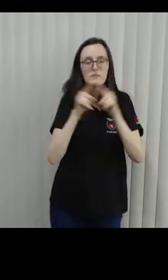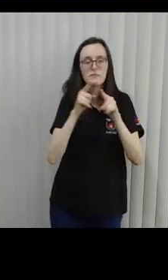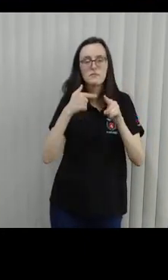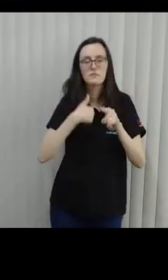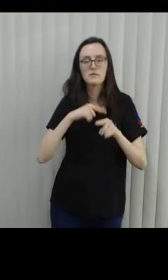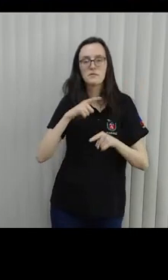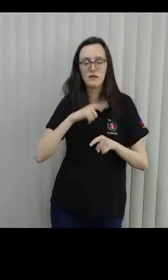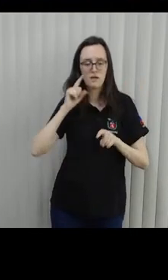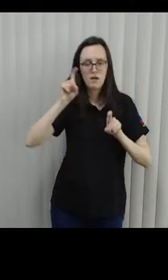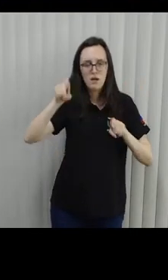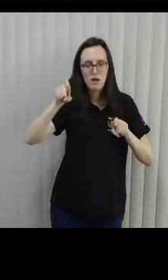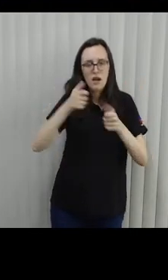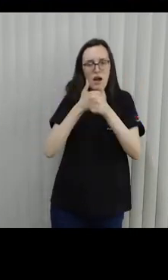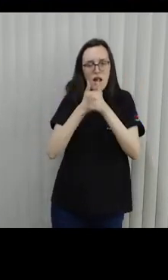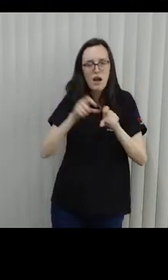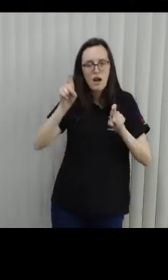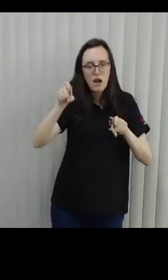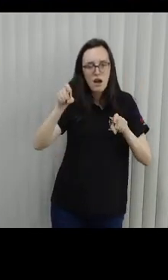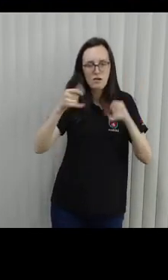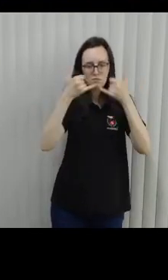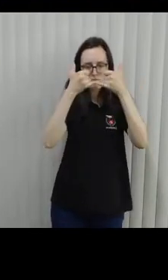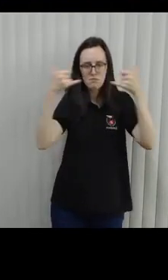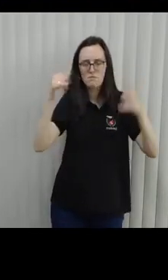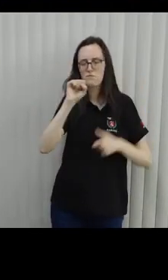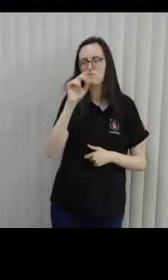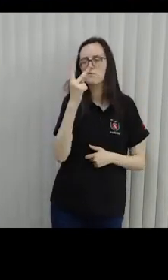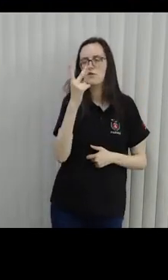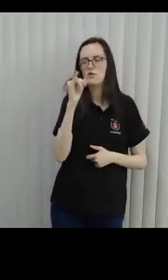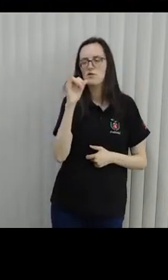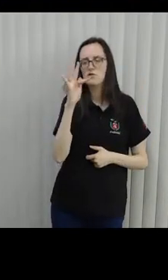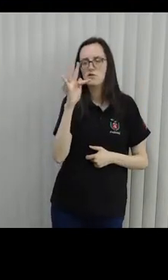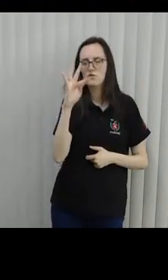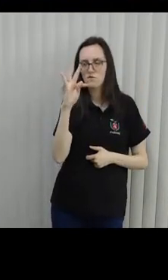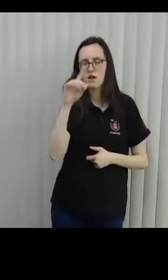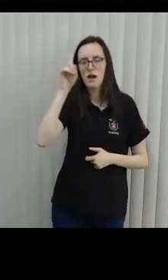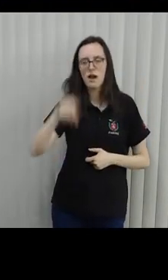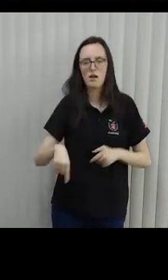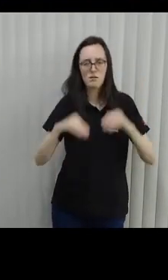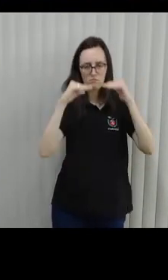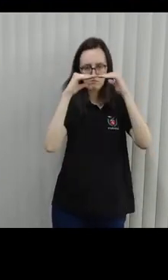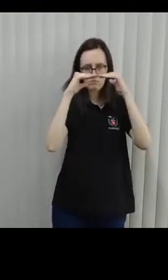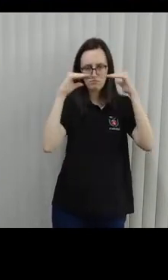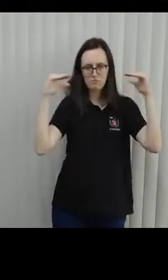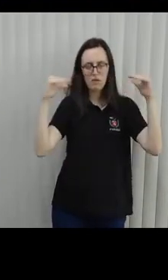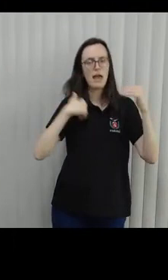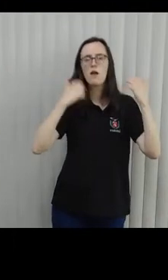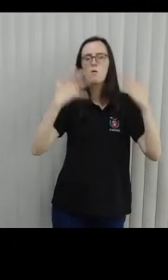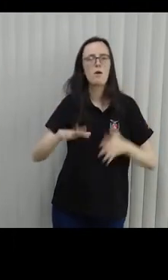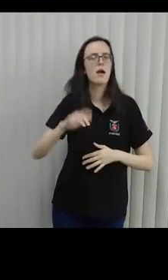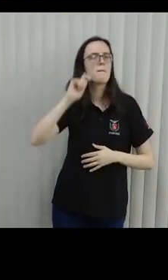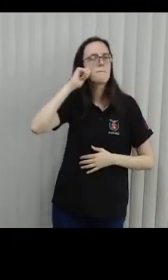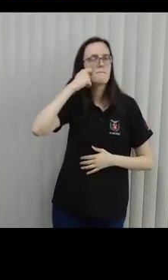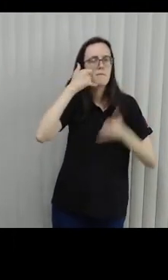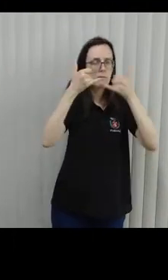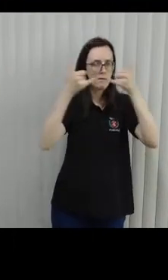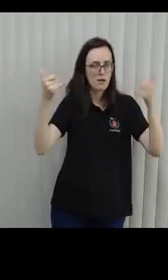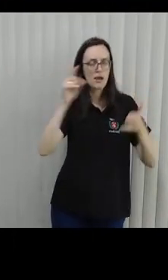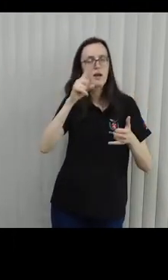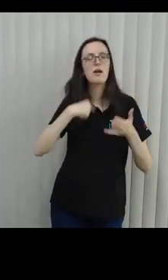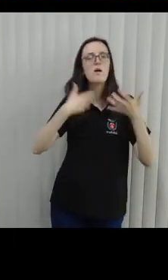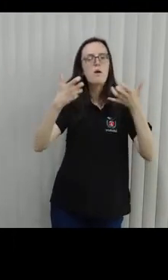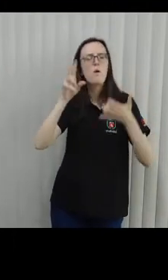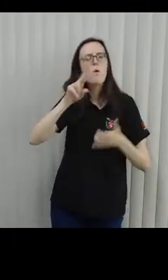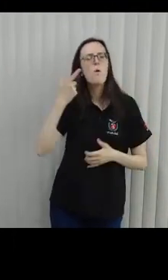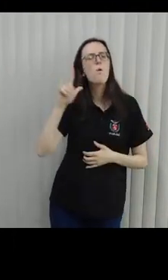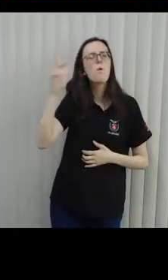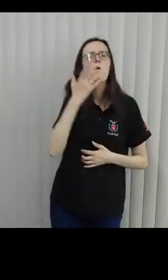o Shift só para ele deixar a linha reta. Ele vai deixar a linha reta. Beleza. Eu não quero a linha na cor preta, eu vou deixar a linha, ele usa aqui